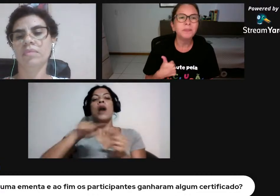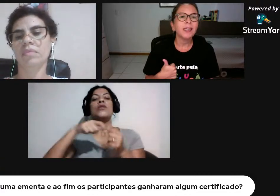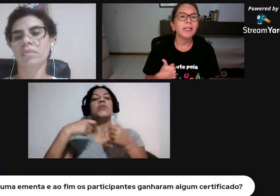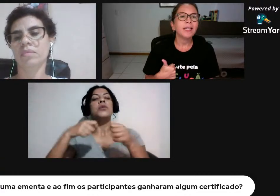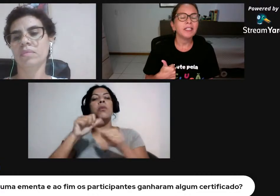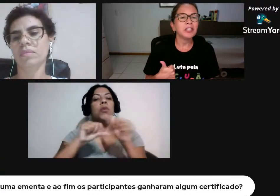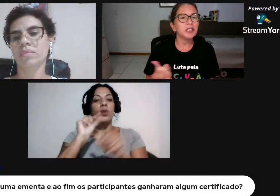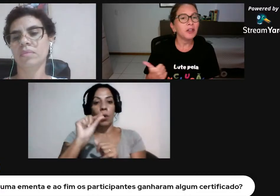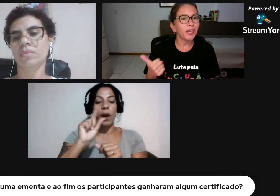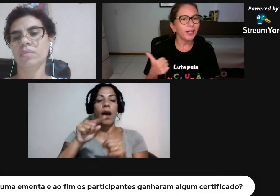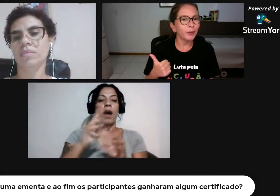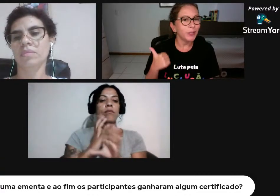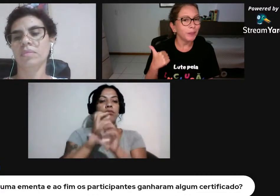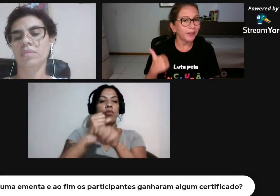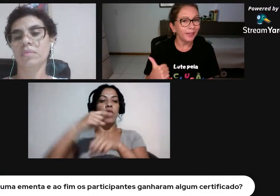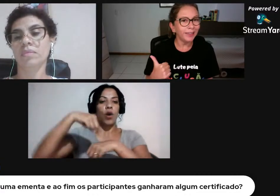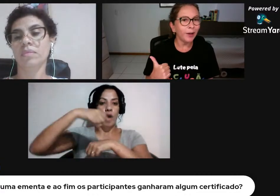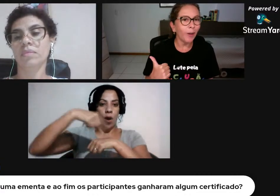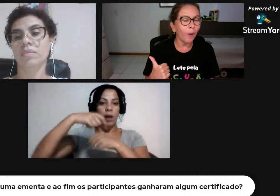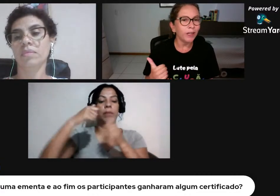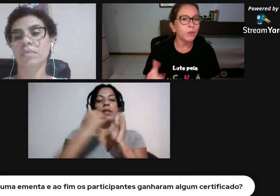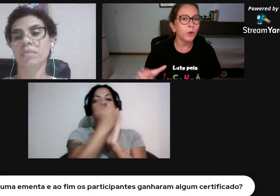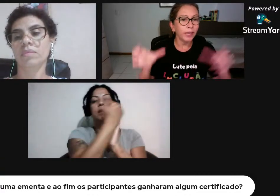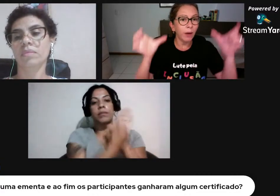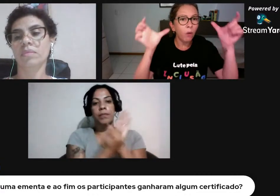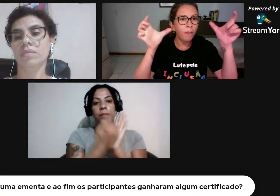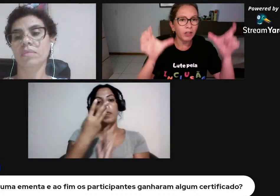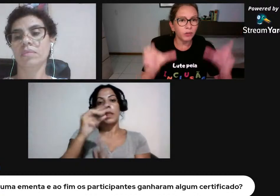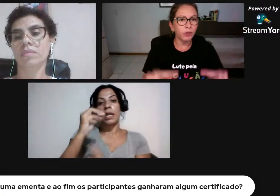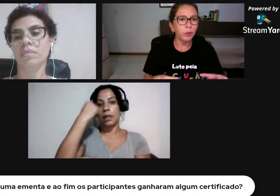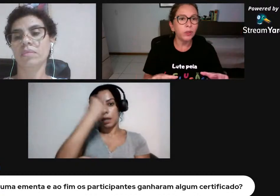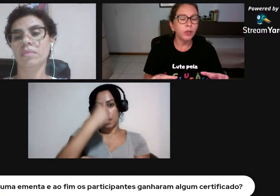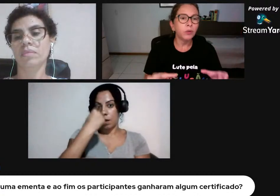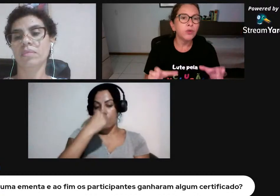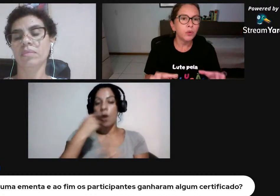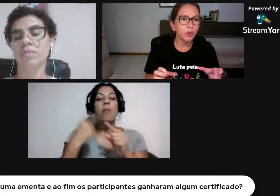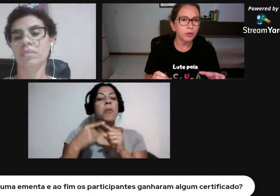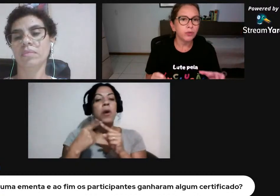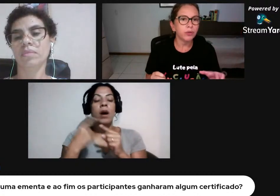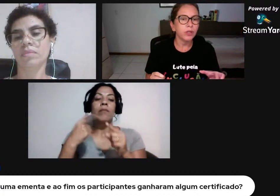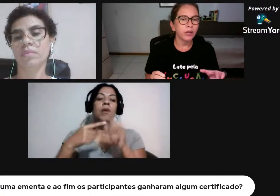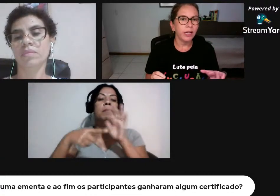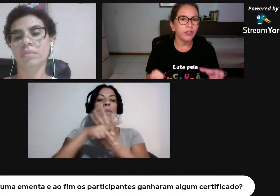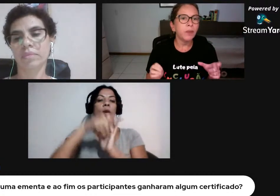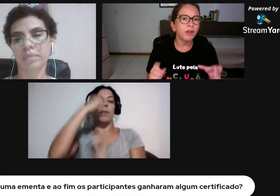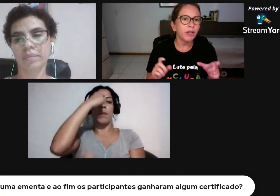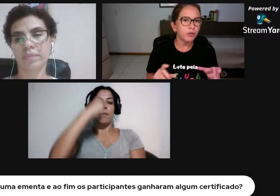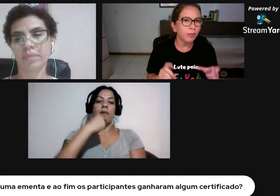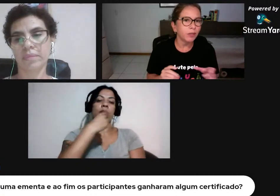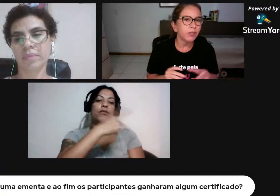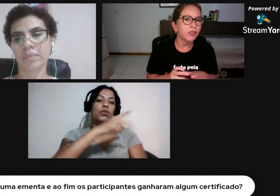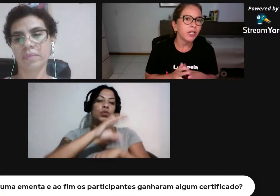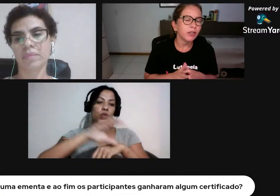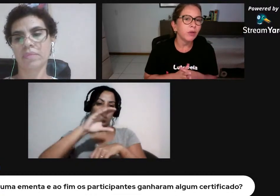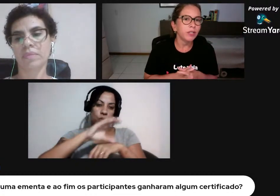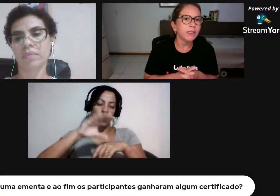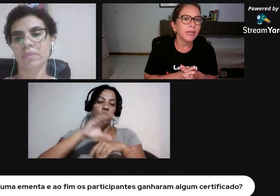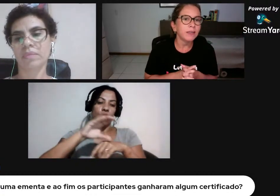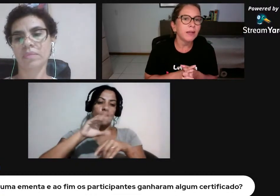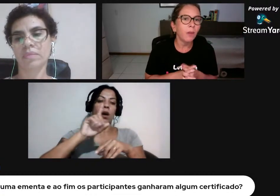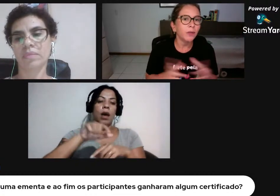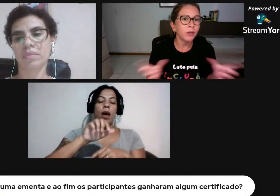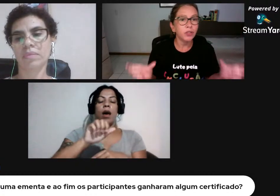horária, que a gente teve que reduzir para 30 horas, porque é o perfil dos cursos de aperfeiçoamento da